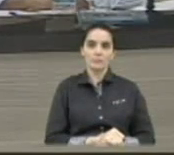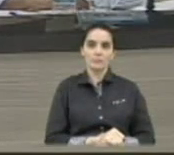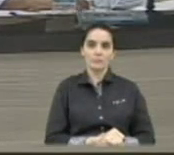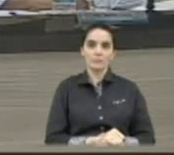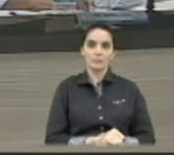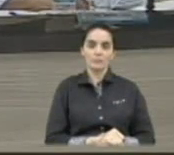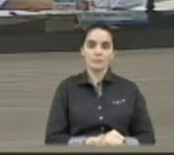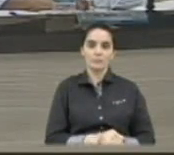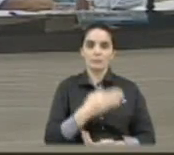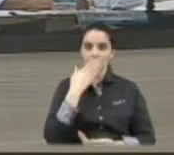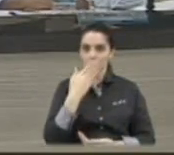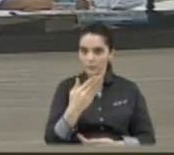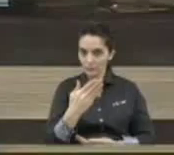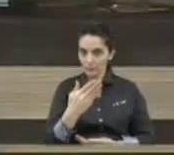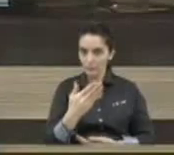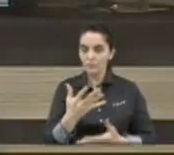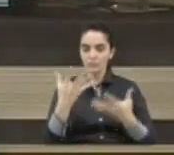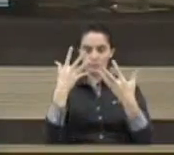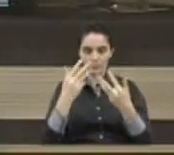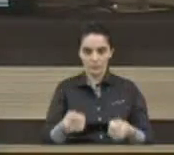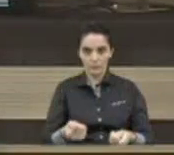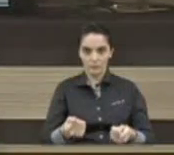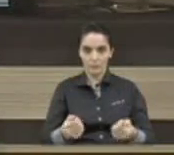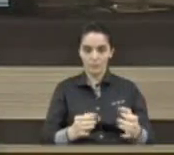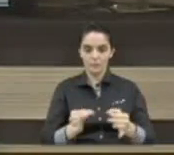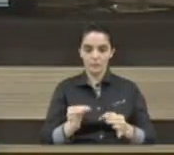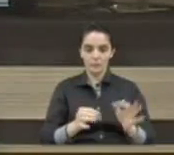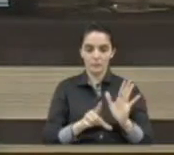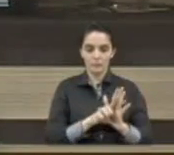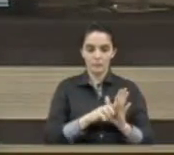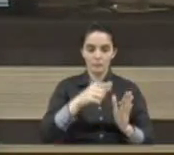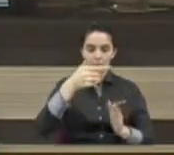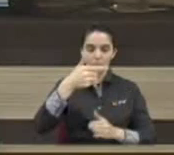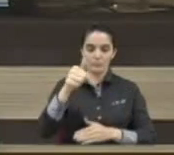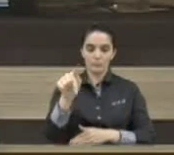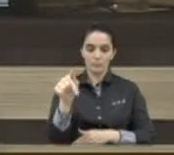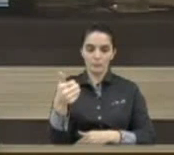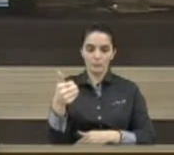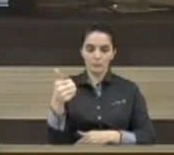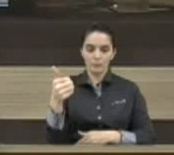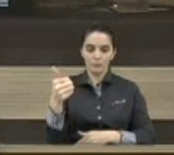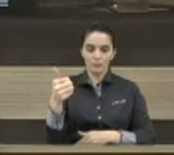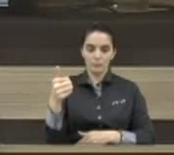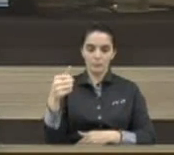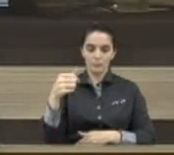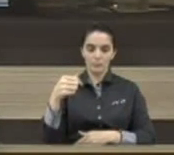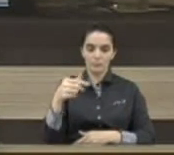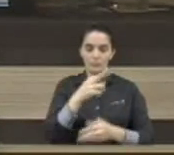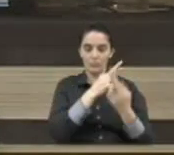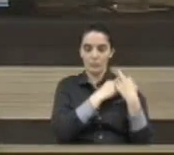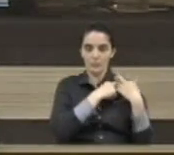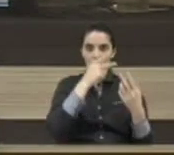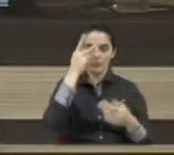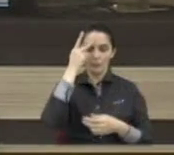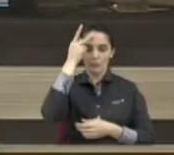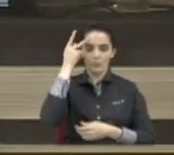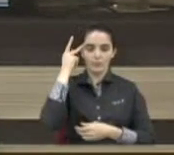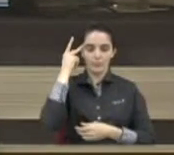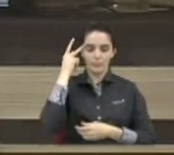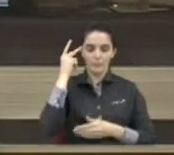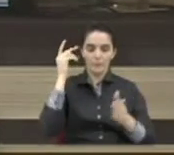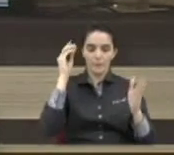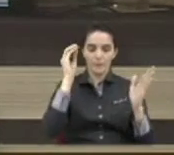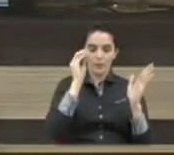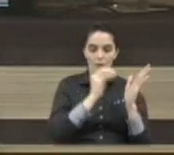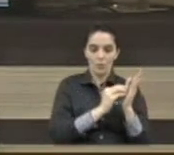Aliás, o pedido de Vossa Excelência foi aceito. Projeto de lei número 271, de autoria do excelentíssimo senhor prefeito municipal,